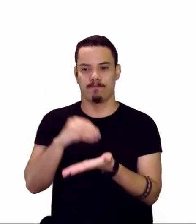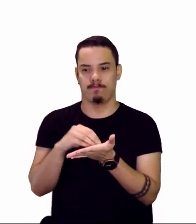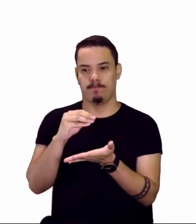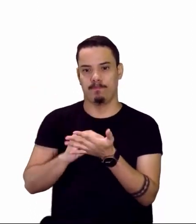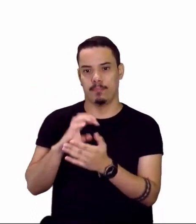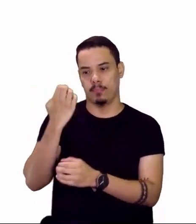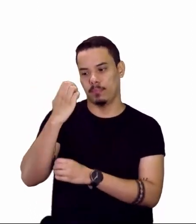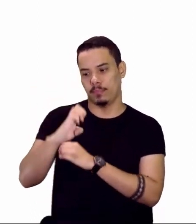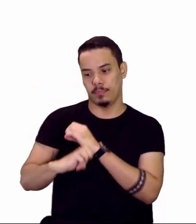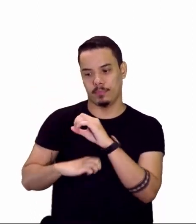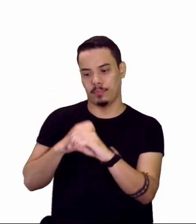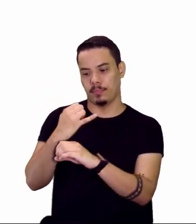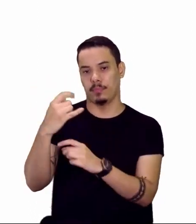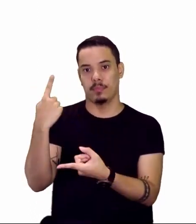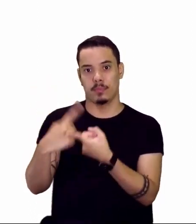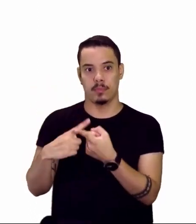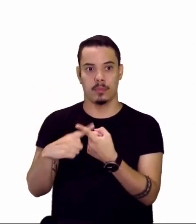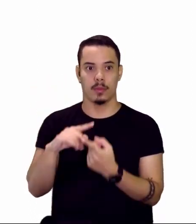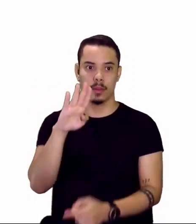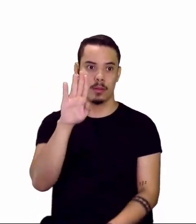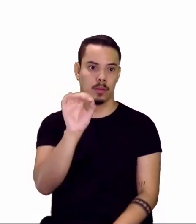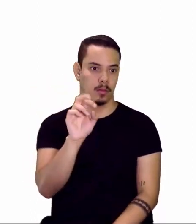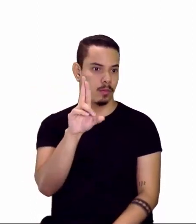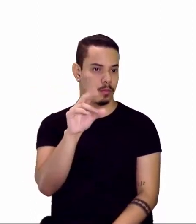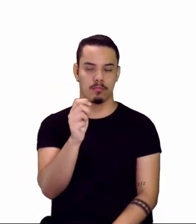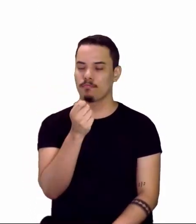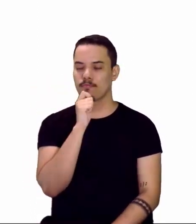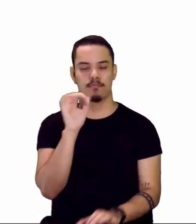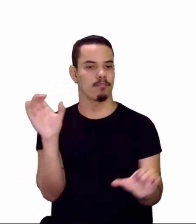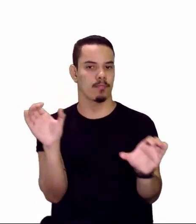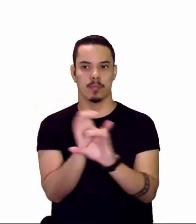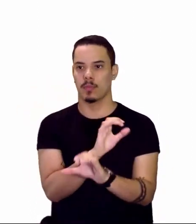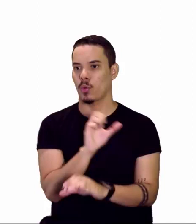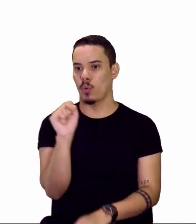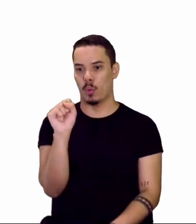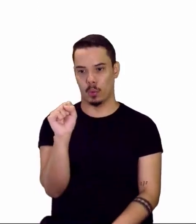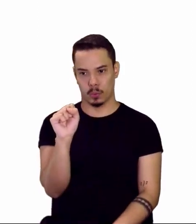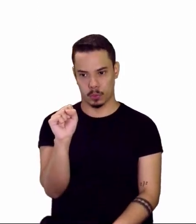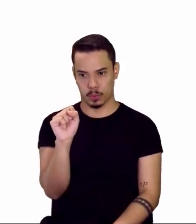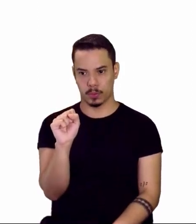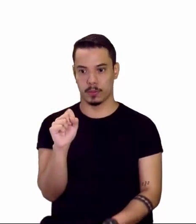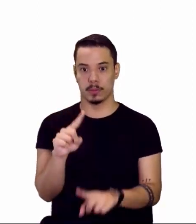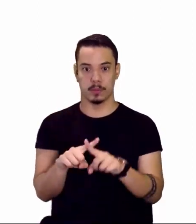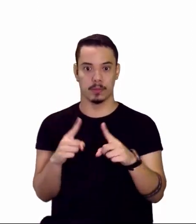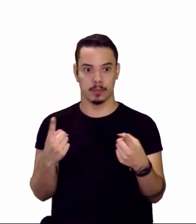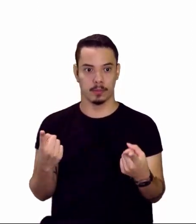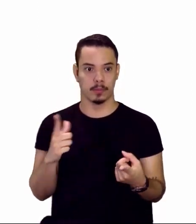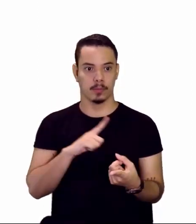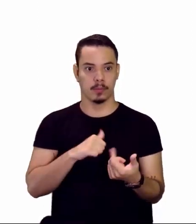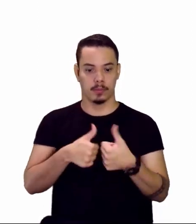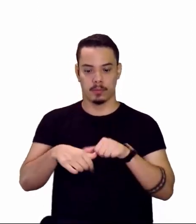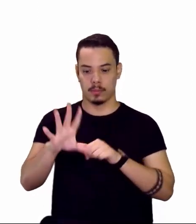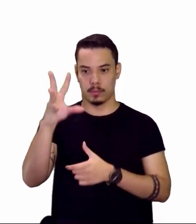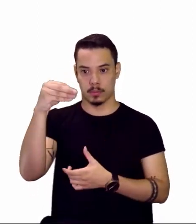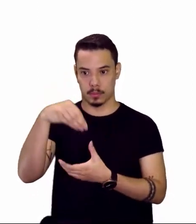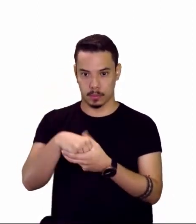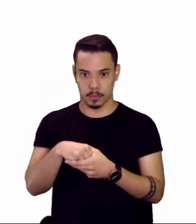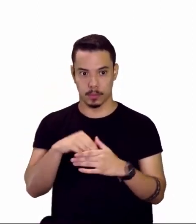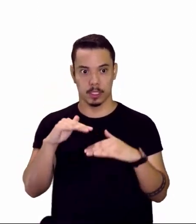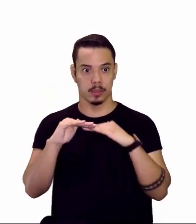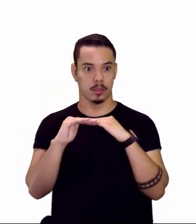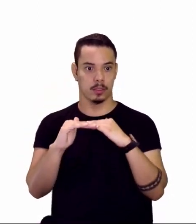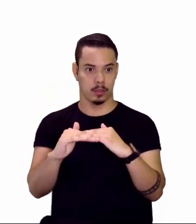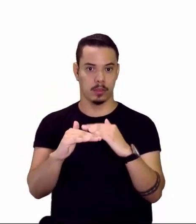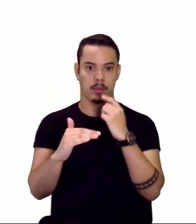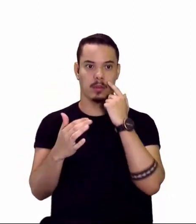Por quê? Porque o boro ele não completou os seus 8 elétrons, mas ele ficou estável